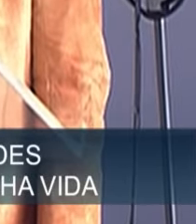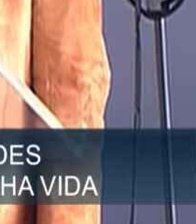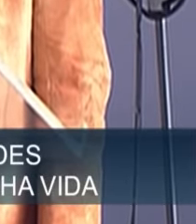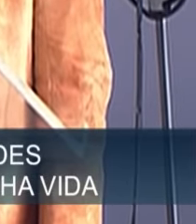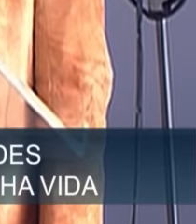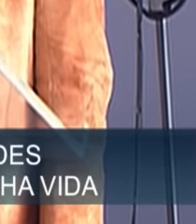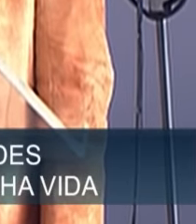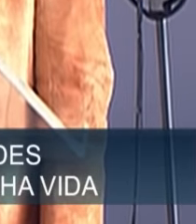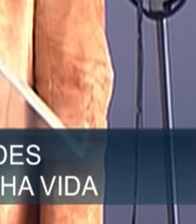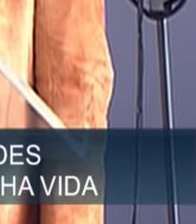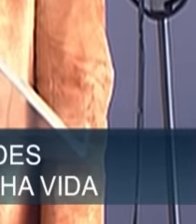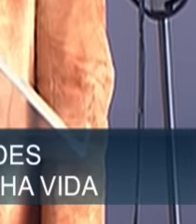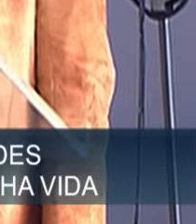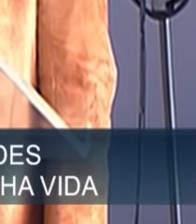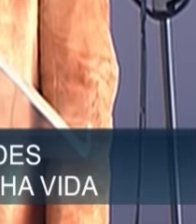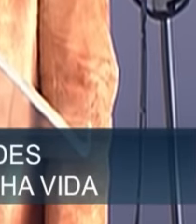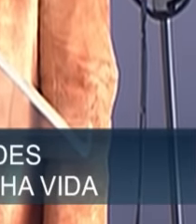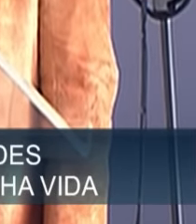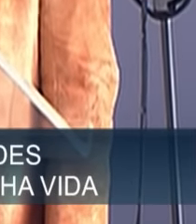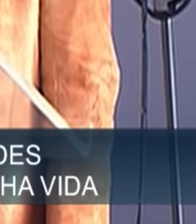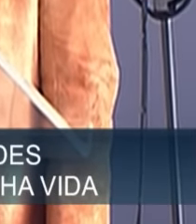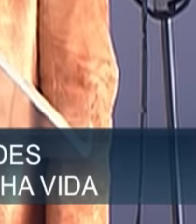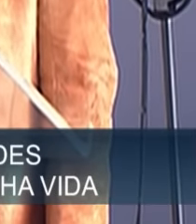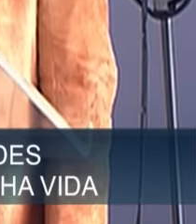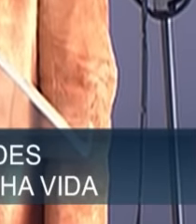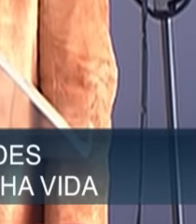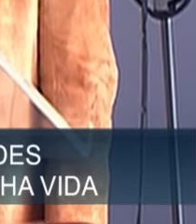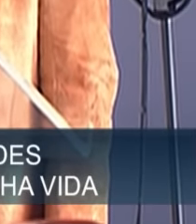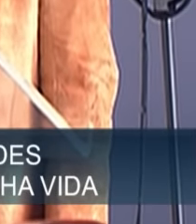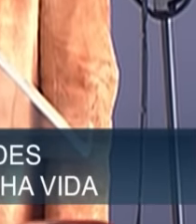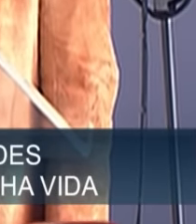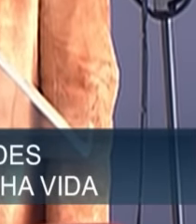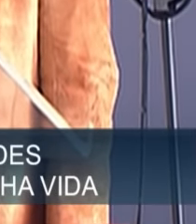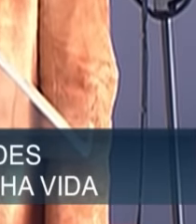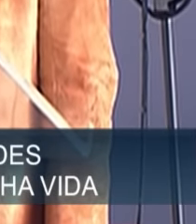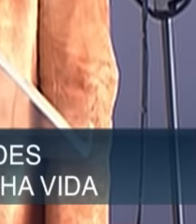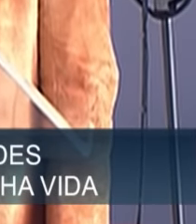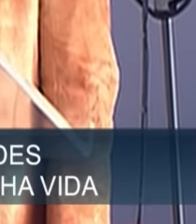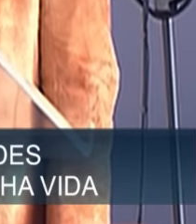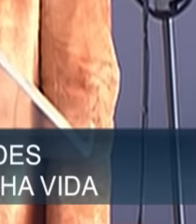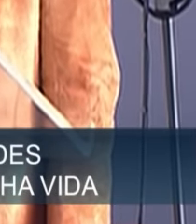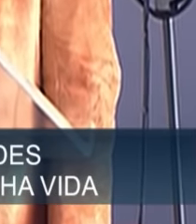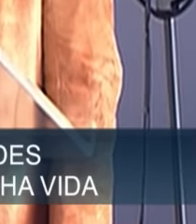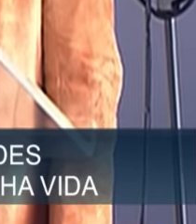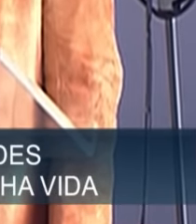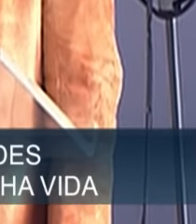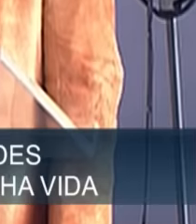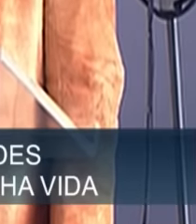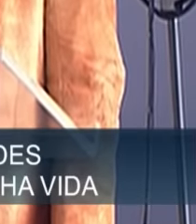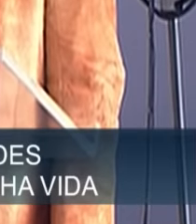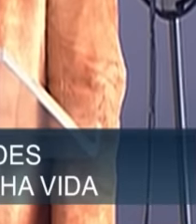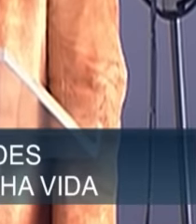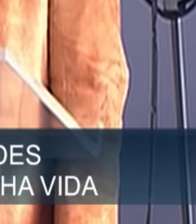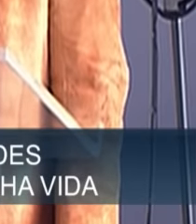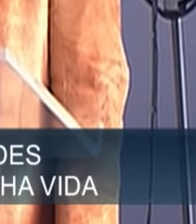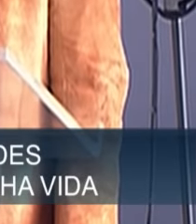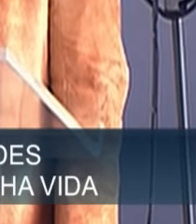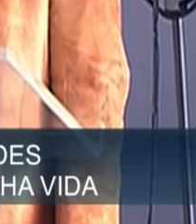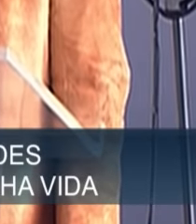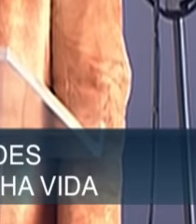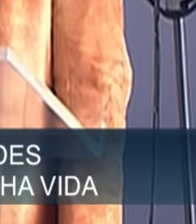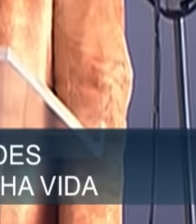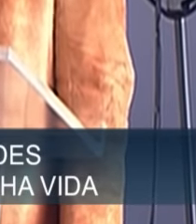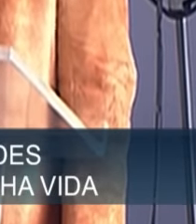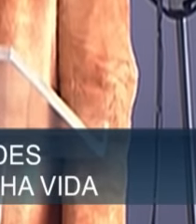aqui abaiano com um imenso prazer. A